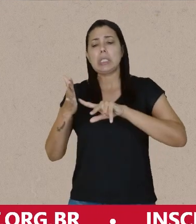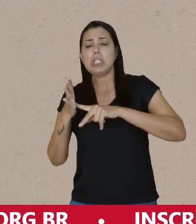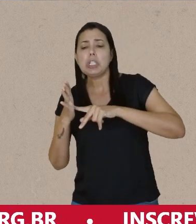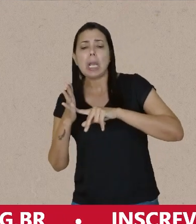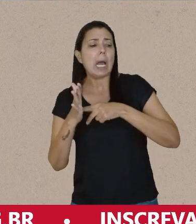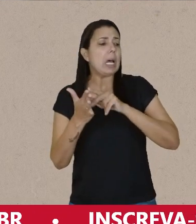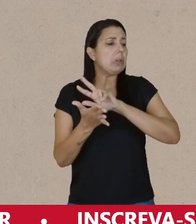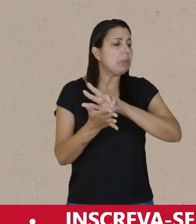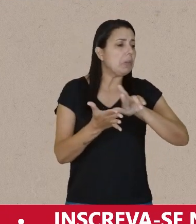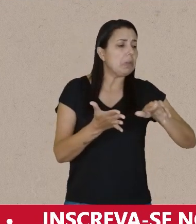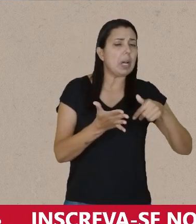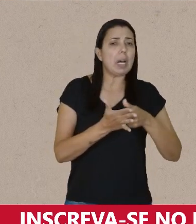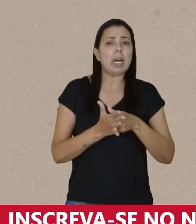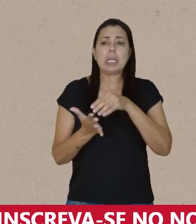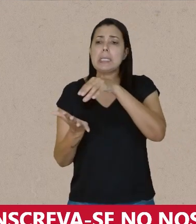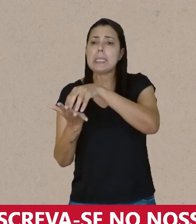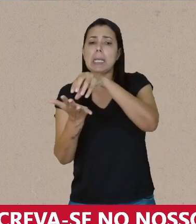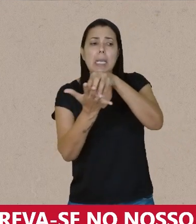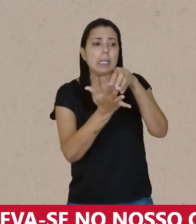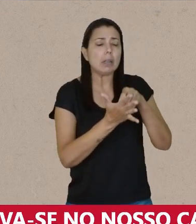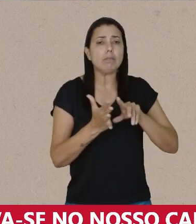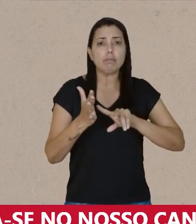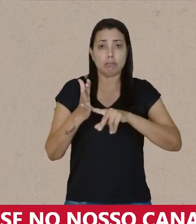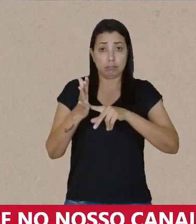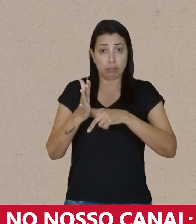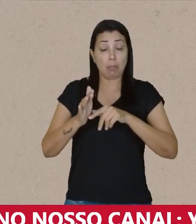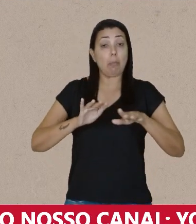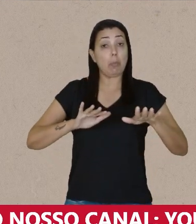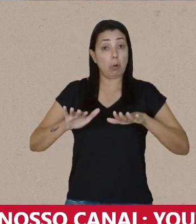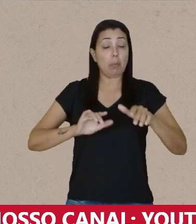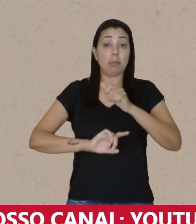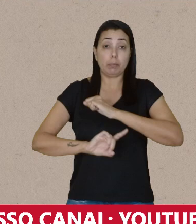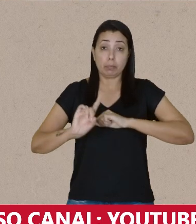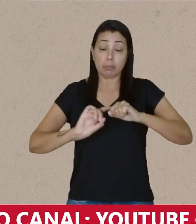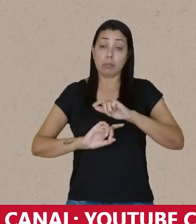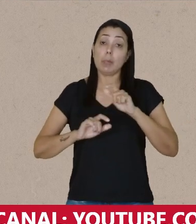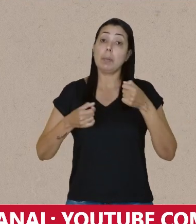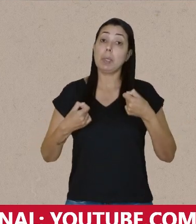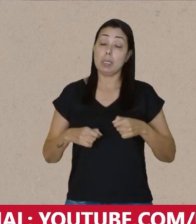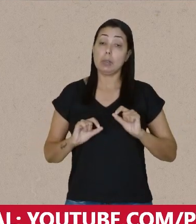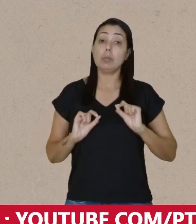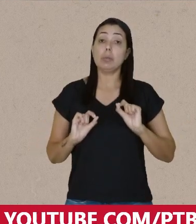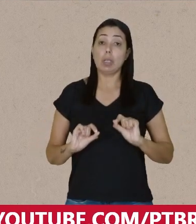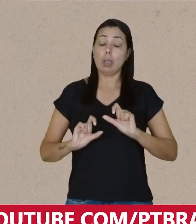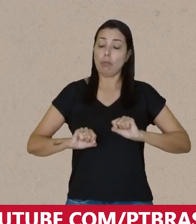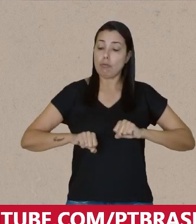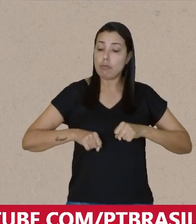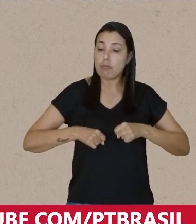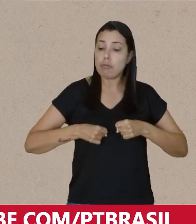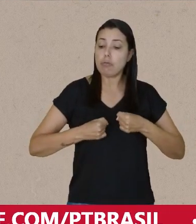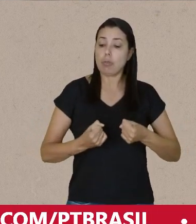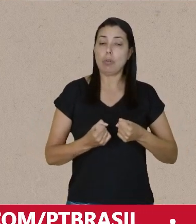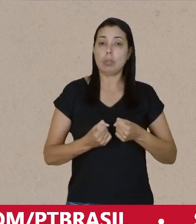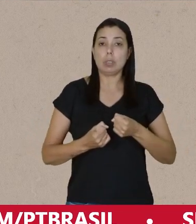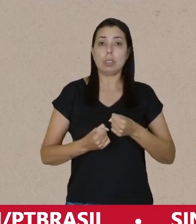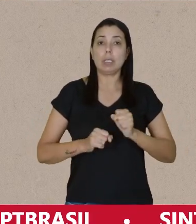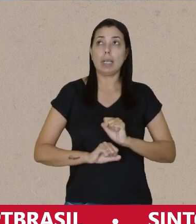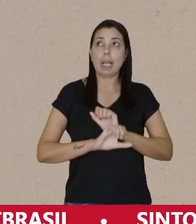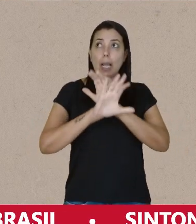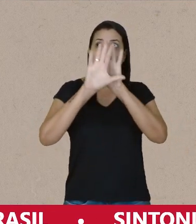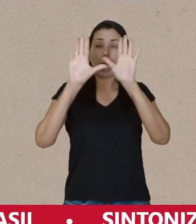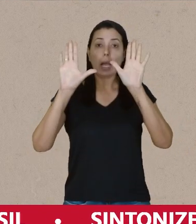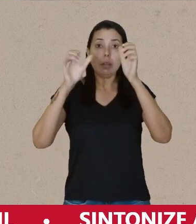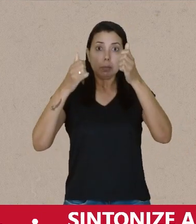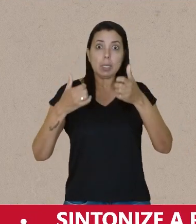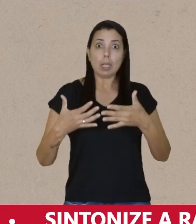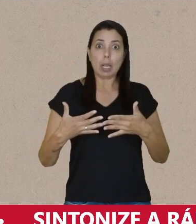sindicatos, as centrais sindicais, né, os movimentos sociais. É preciso que as forças, vou falar bem claramente, que as